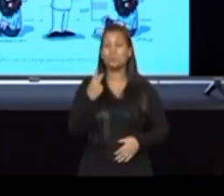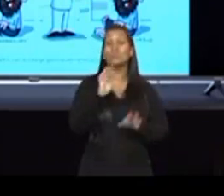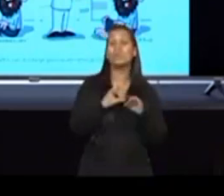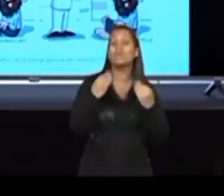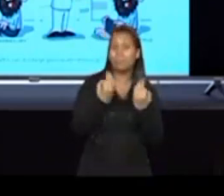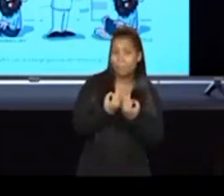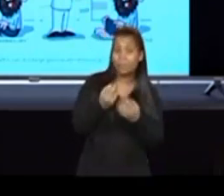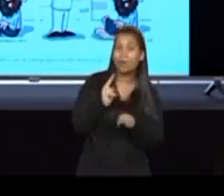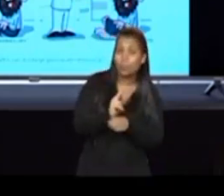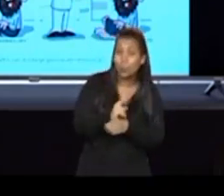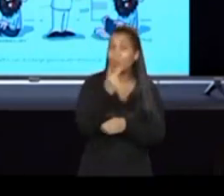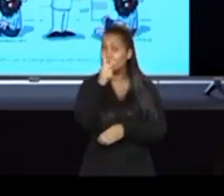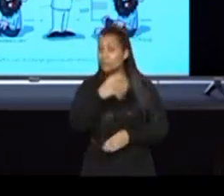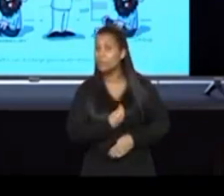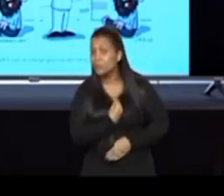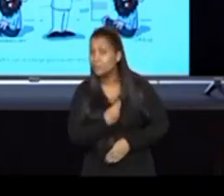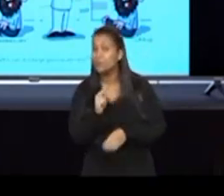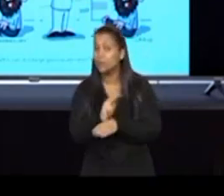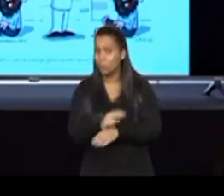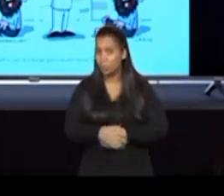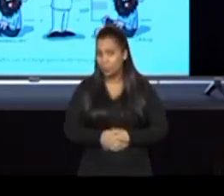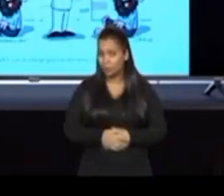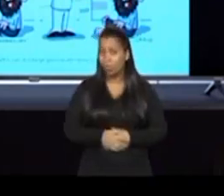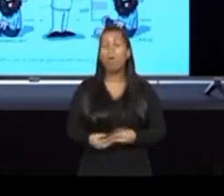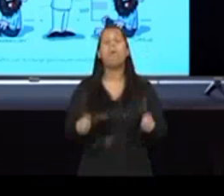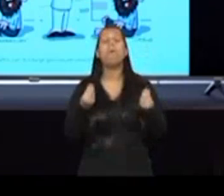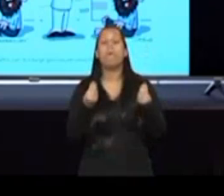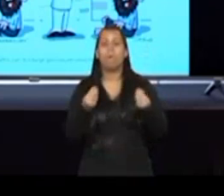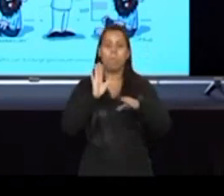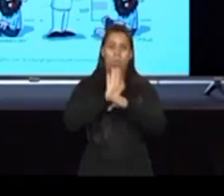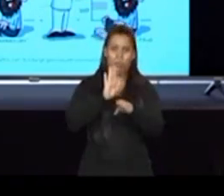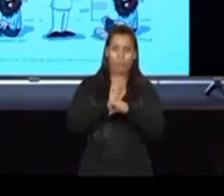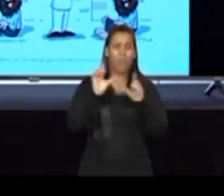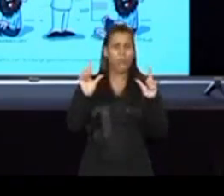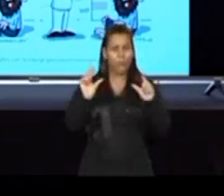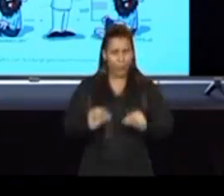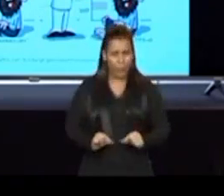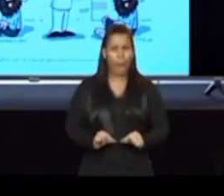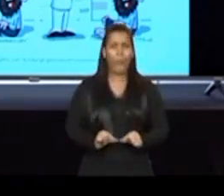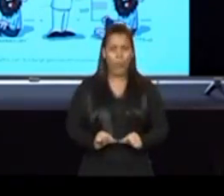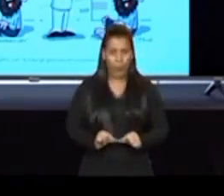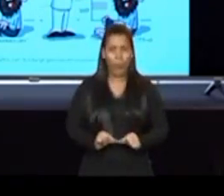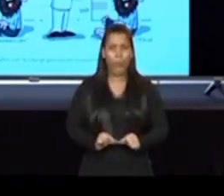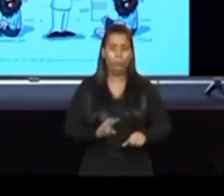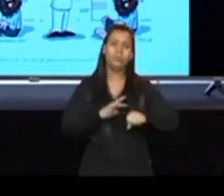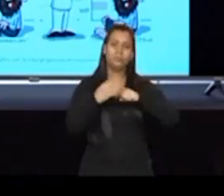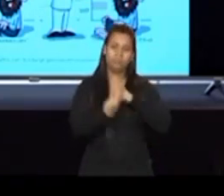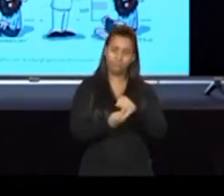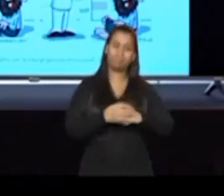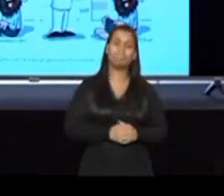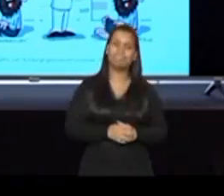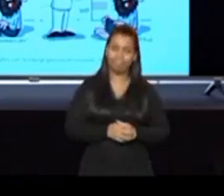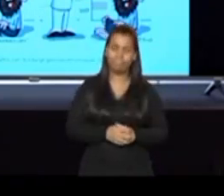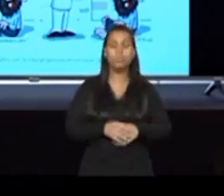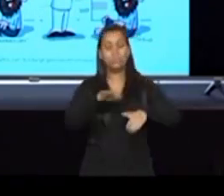Sua família está se cuidando? Você está se cuidando? Como podemos ajudar, né, a diminuir o impacto dessa pandemia